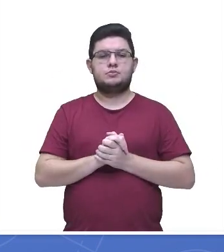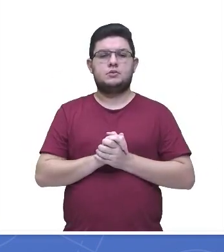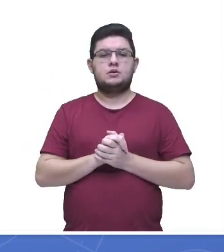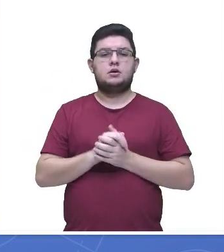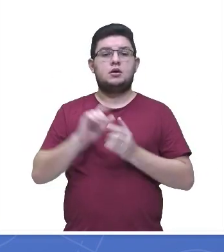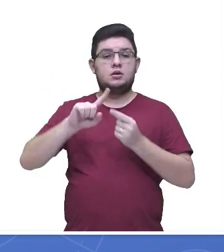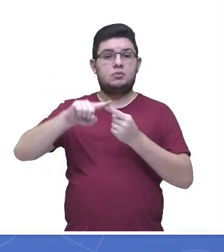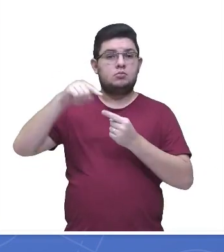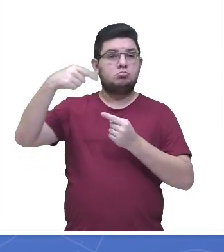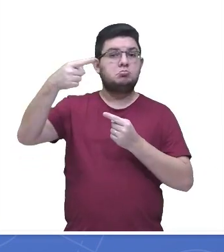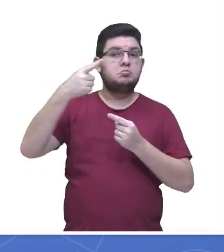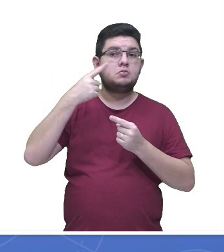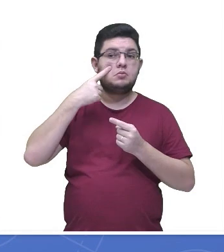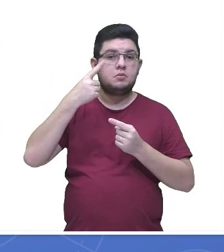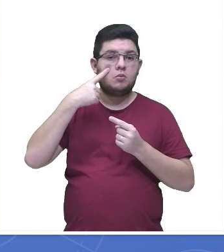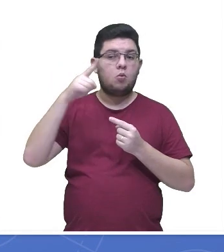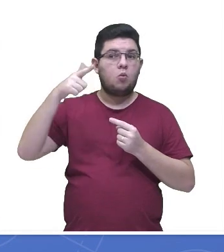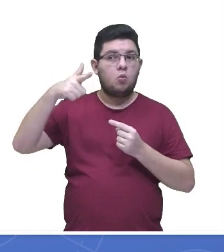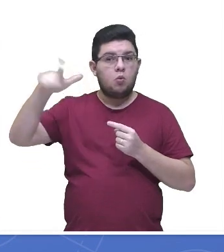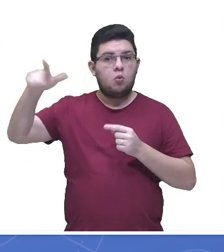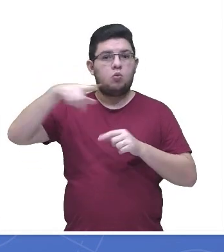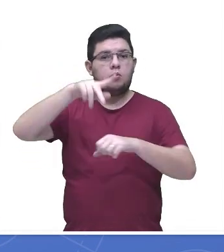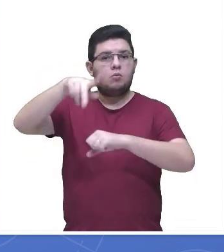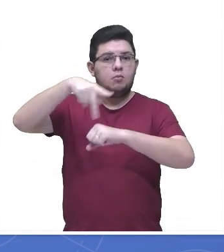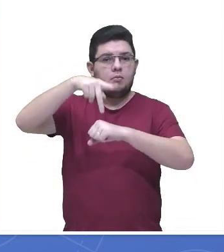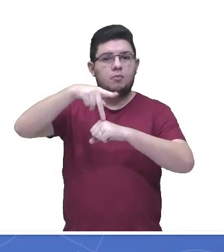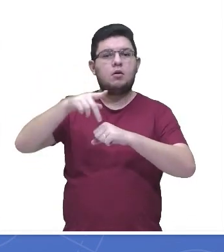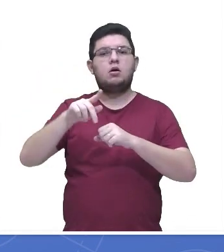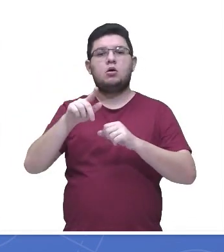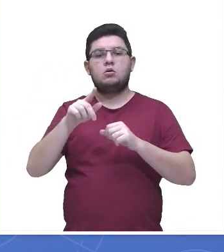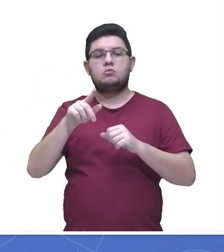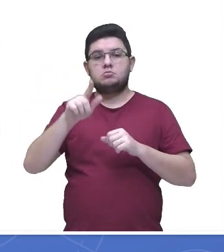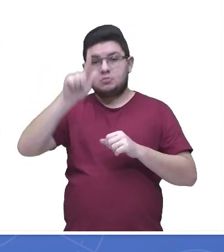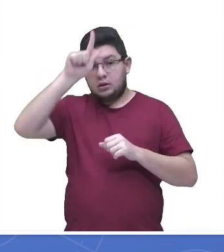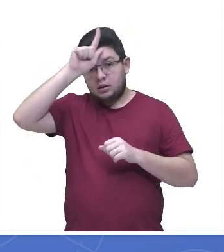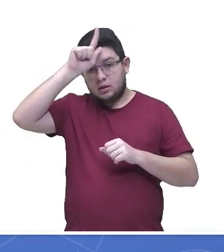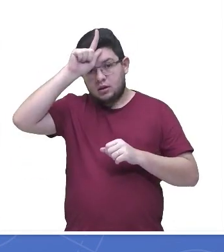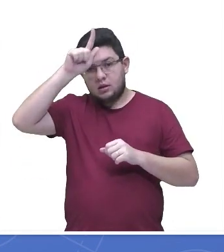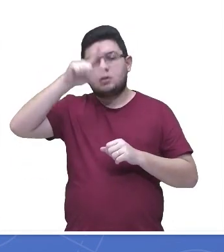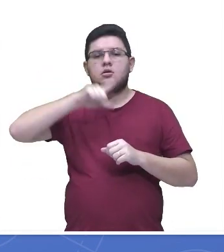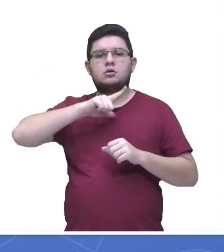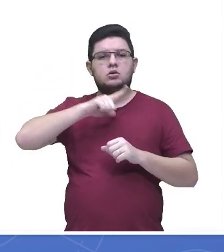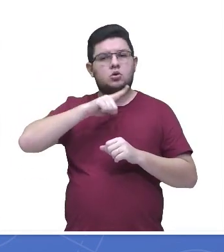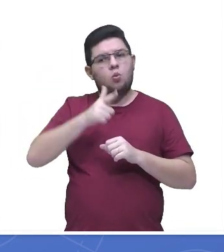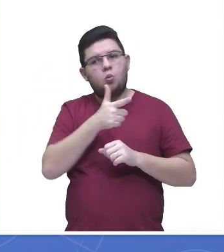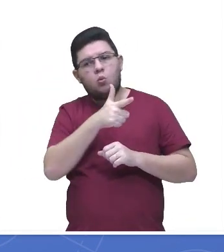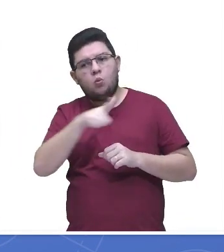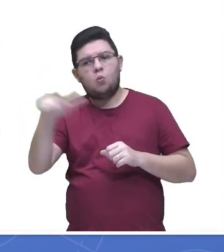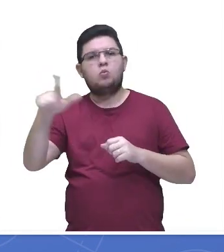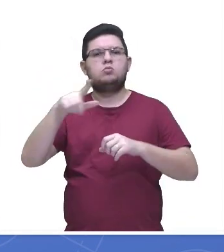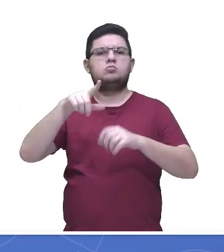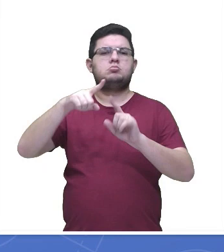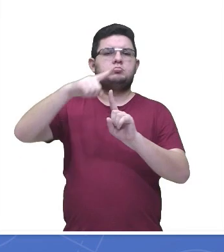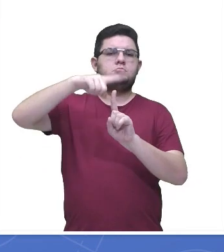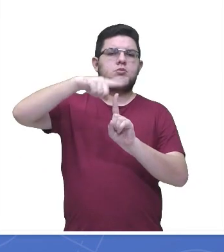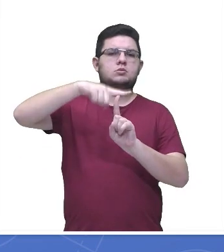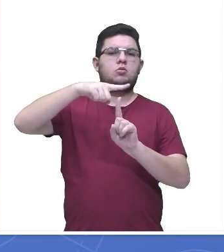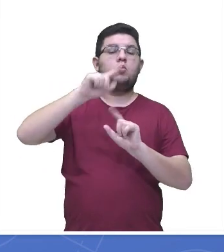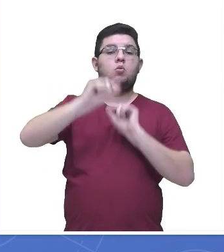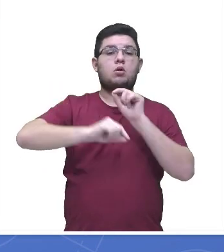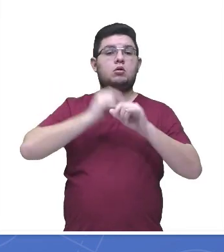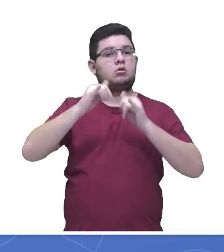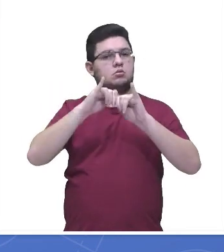numa cultura que nós vamos falar daqui a pouco, que é a Grécia. Então, a escultura do Egito Antigo era geralmente os punhos cerrados,